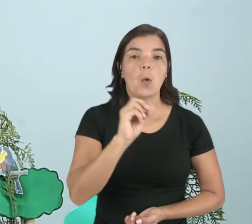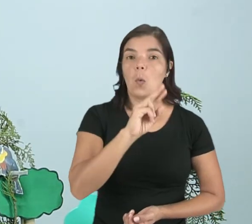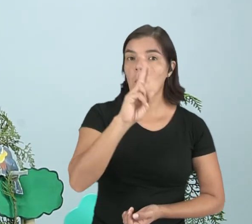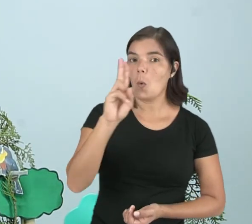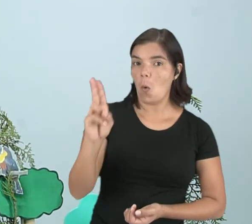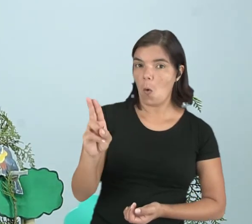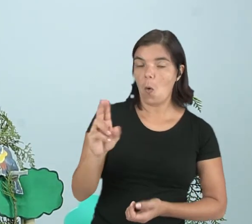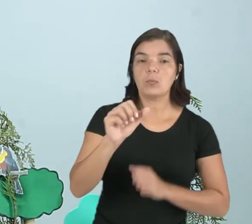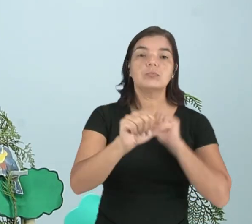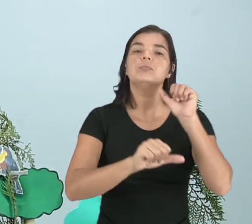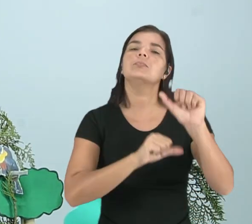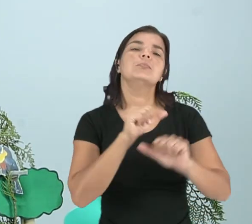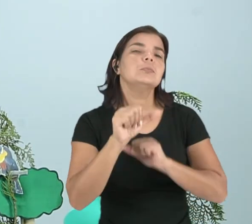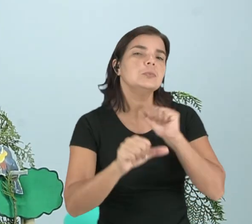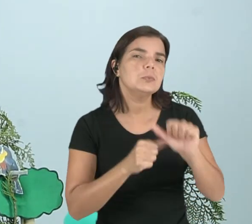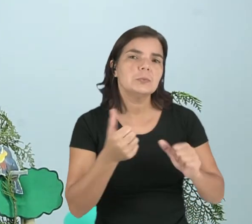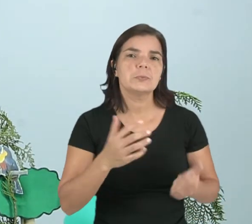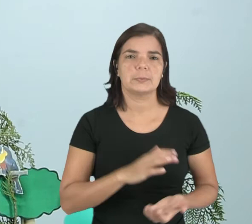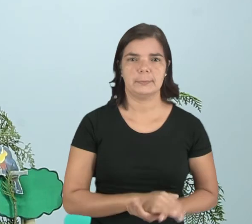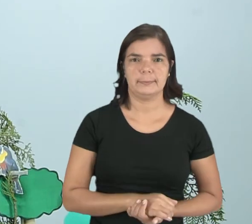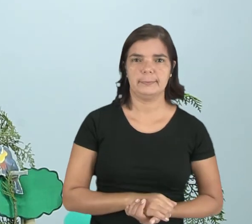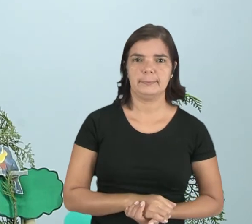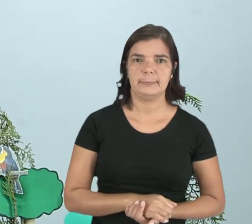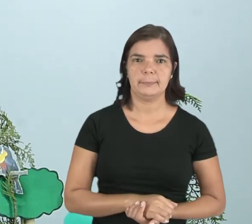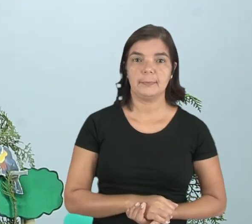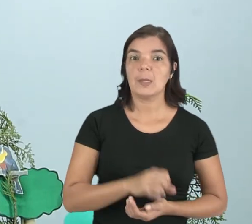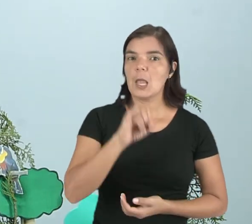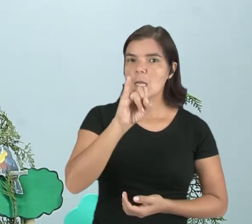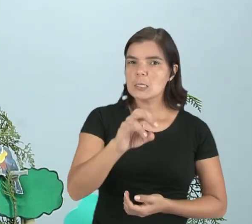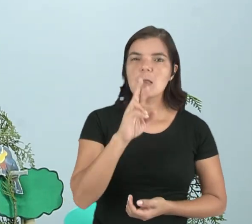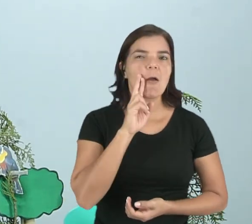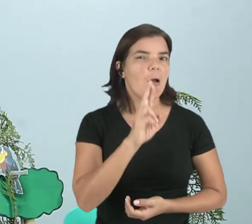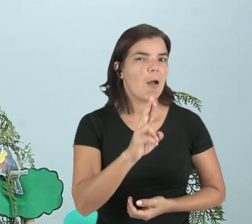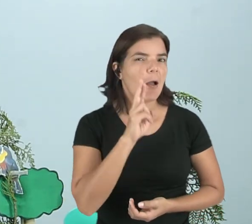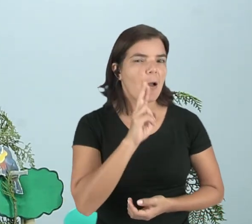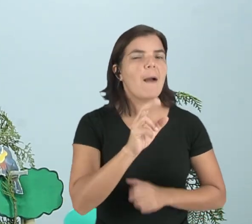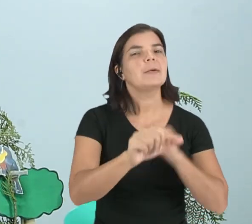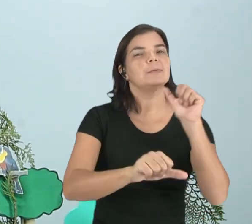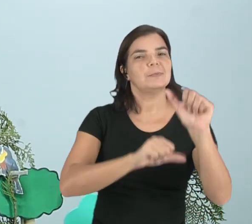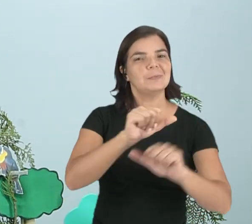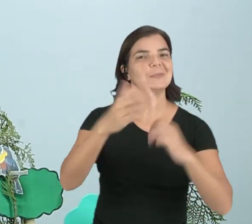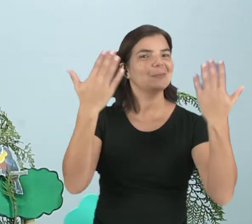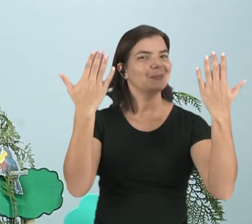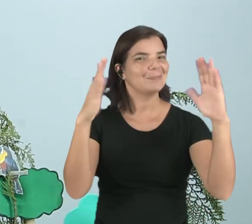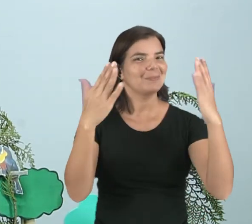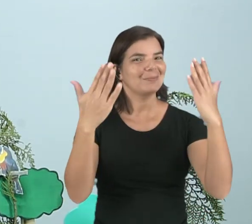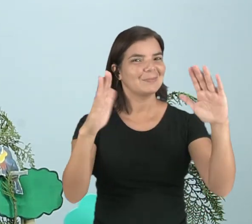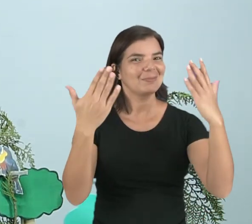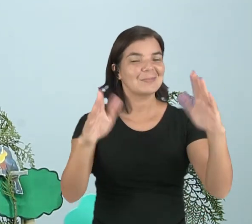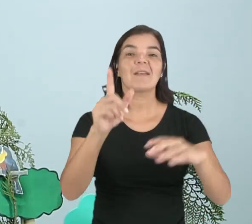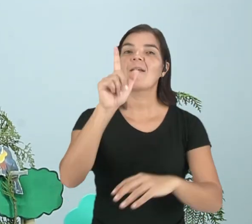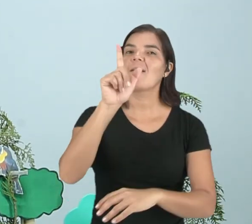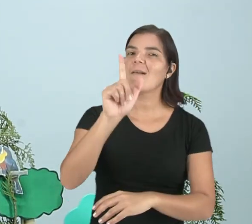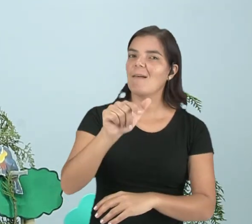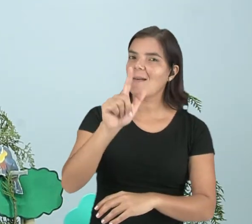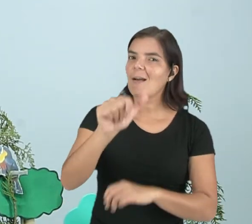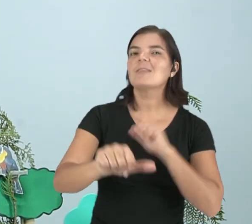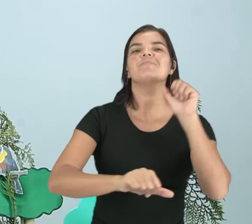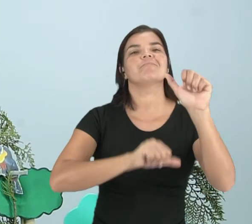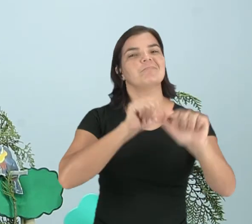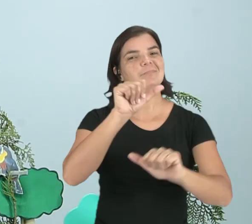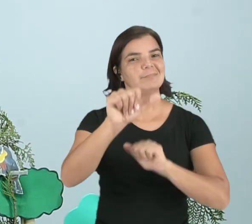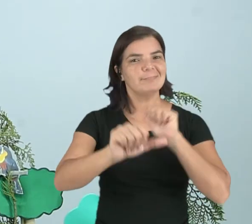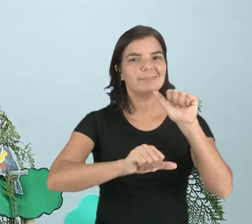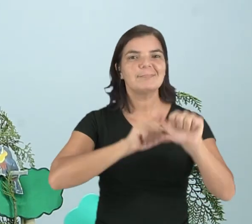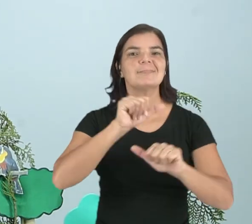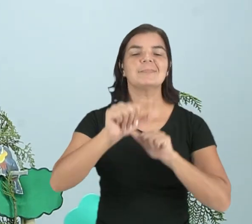uma paisagem modificada? Se você disse que é uma paisagem modificada, parabéns! É uma paisagem